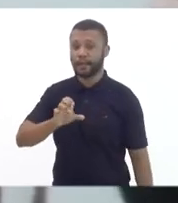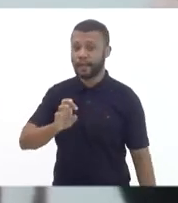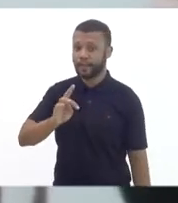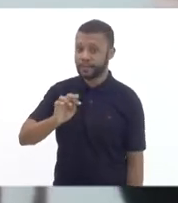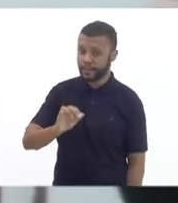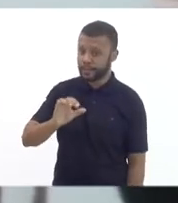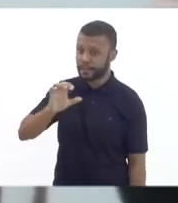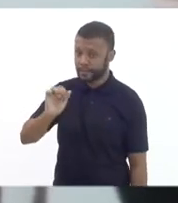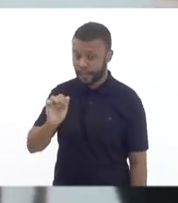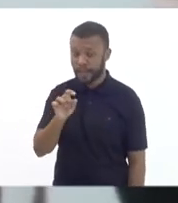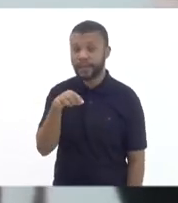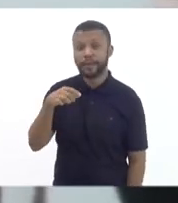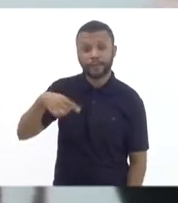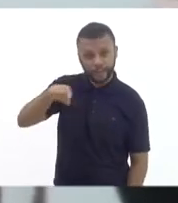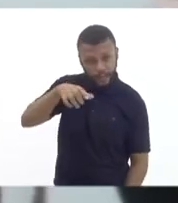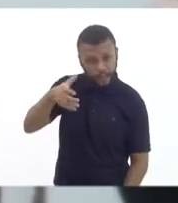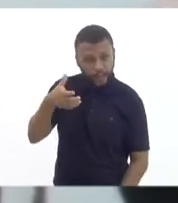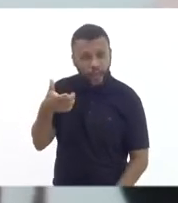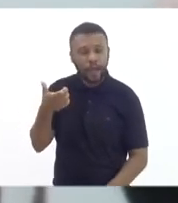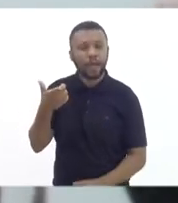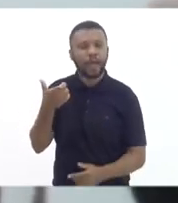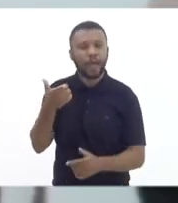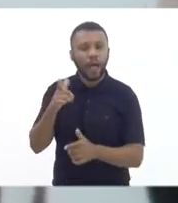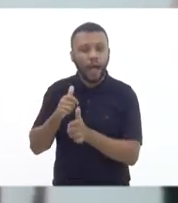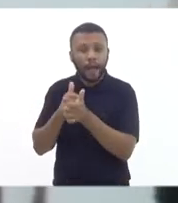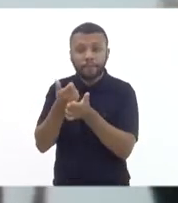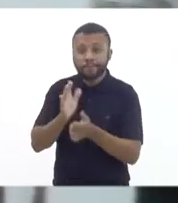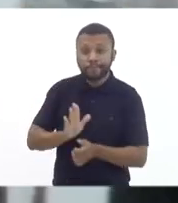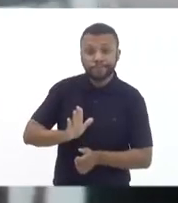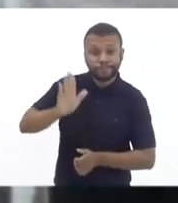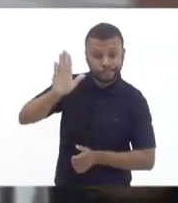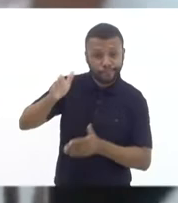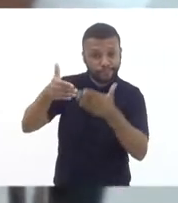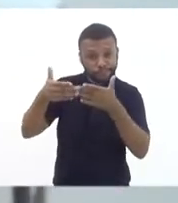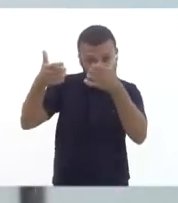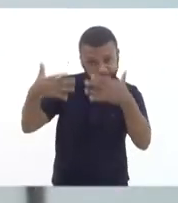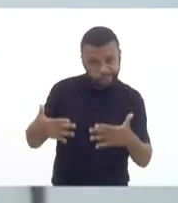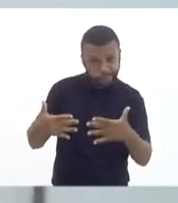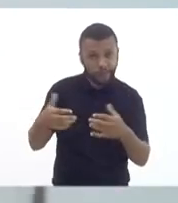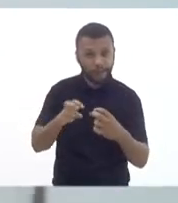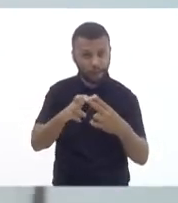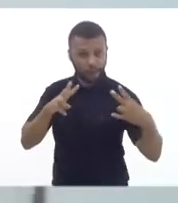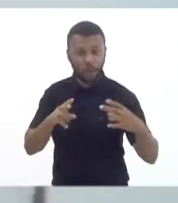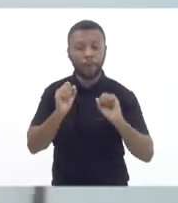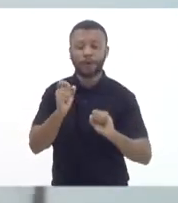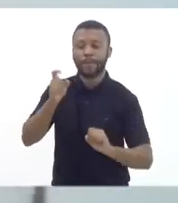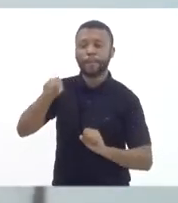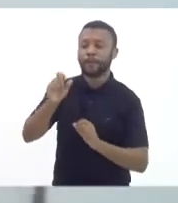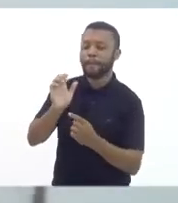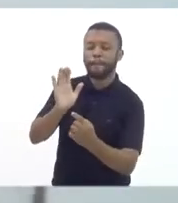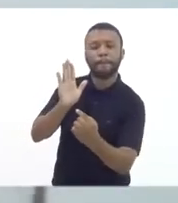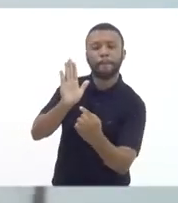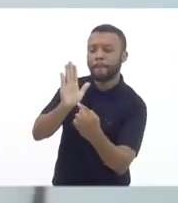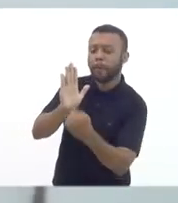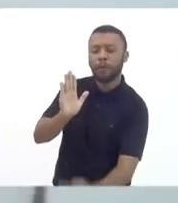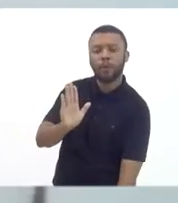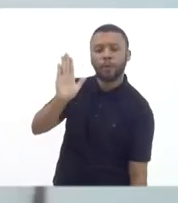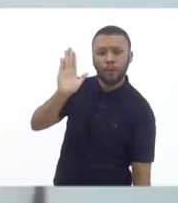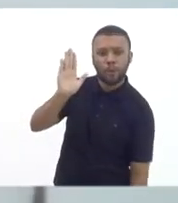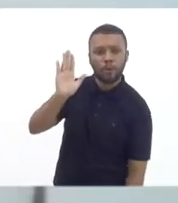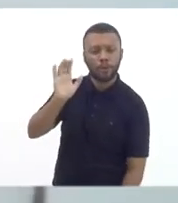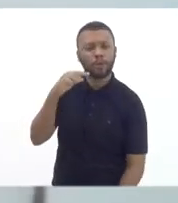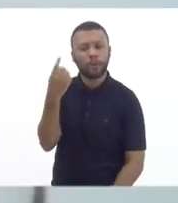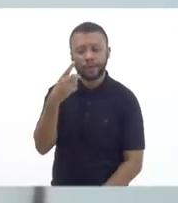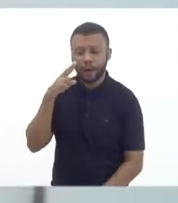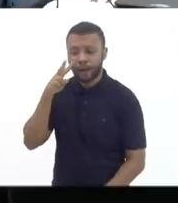virtualmente também marca aí no texto para a gente poder estar olhando e começar o nosso debate.